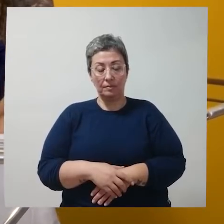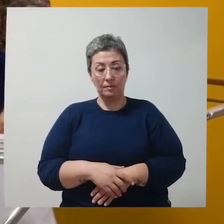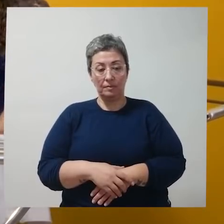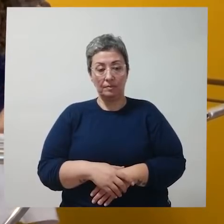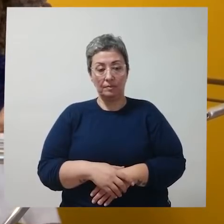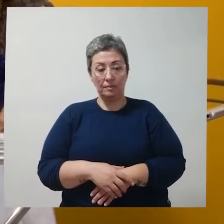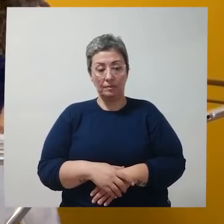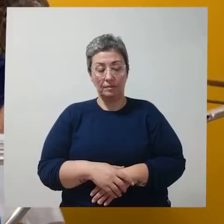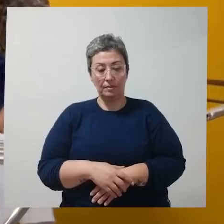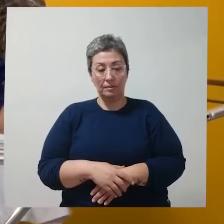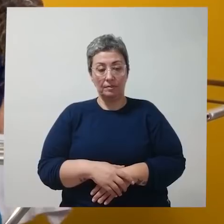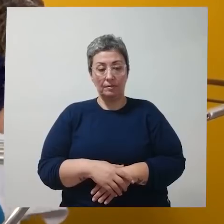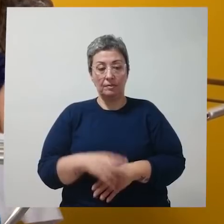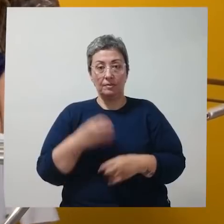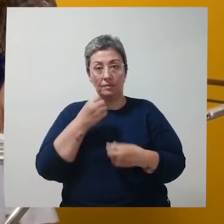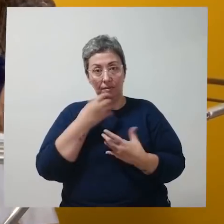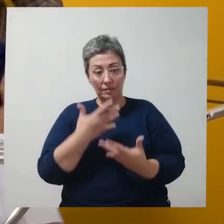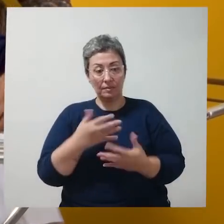ó.